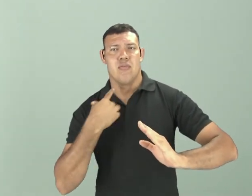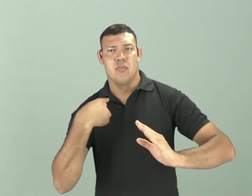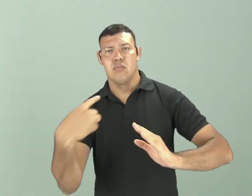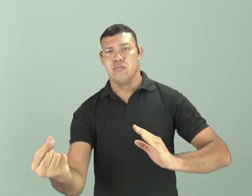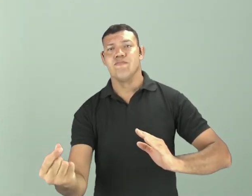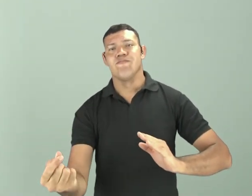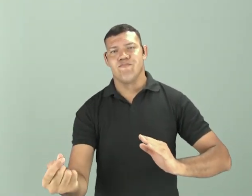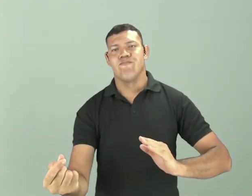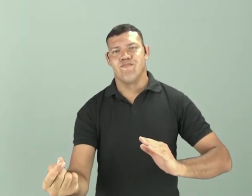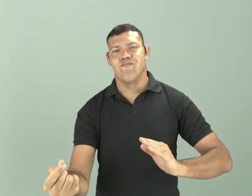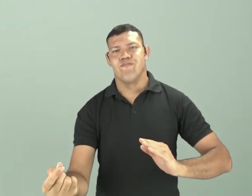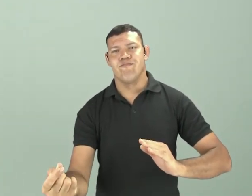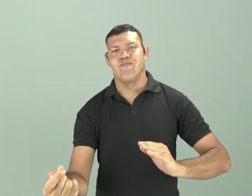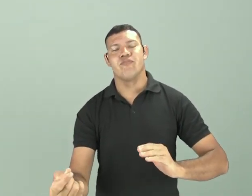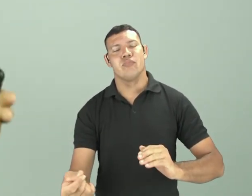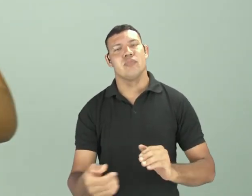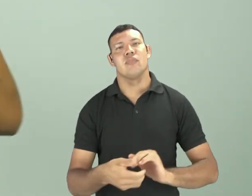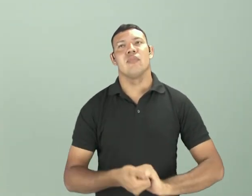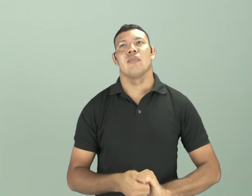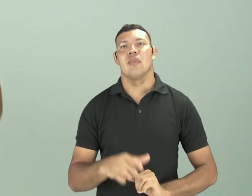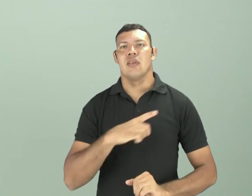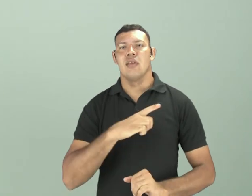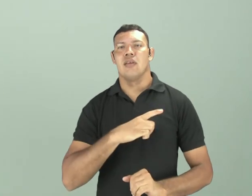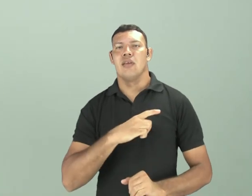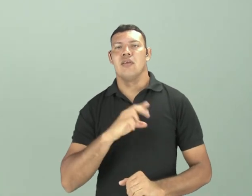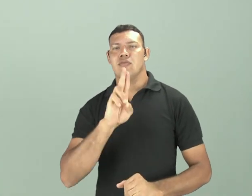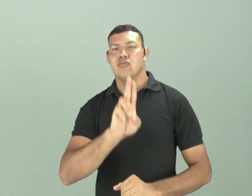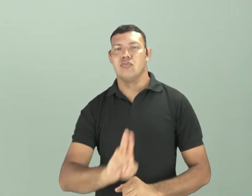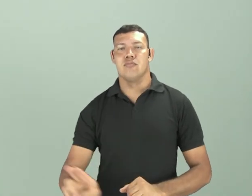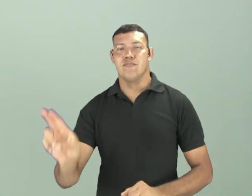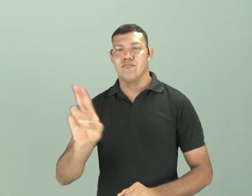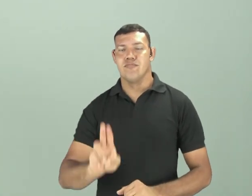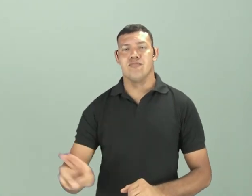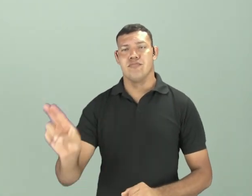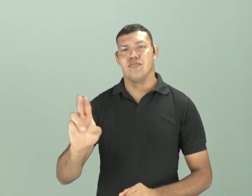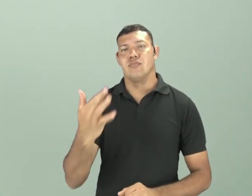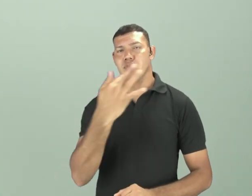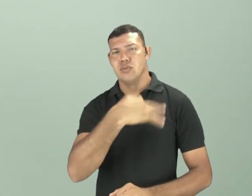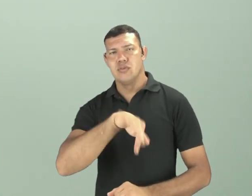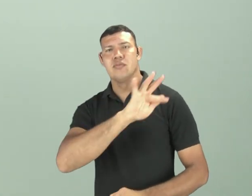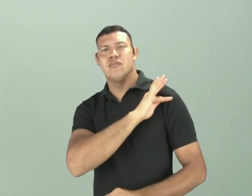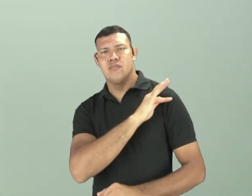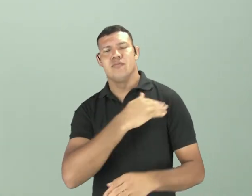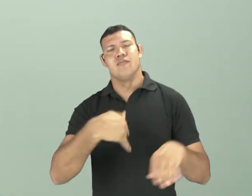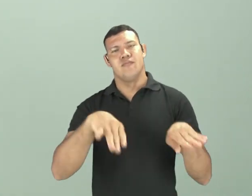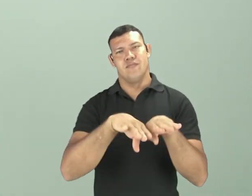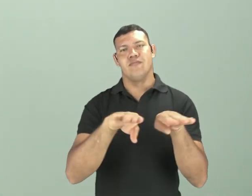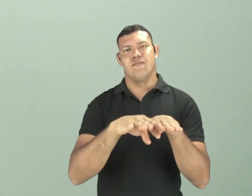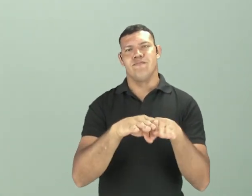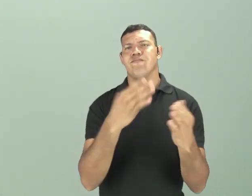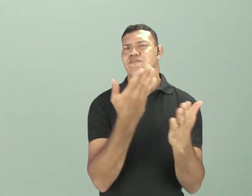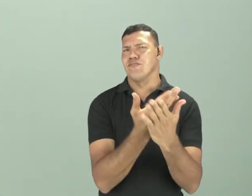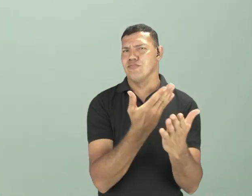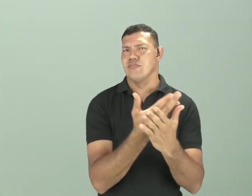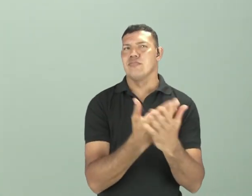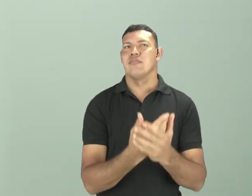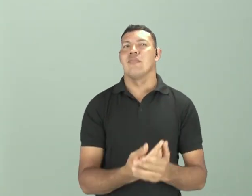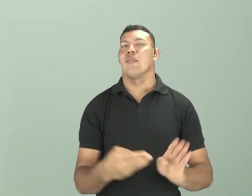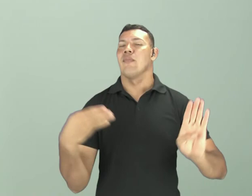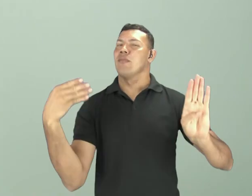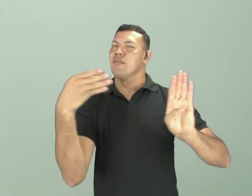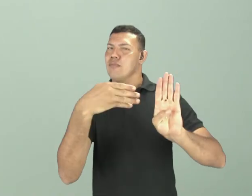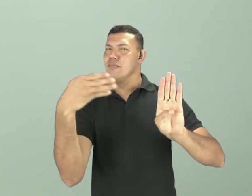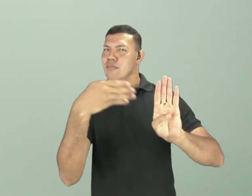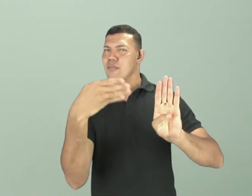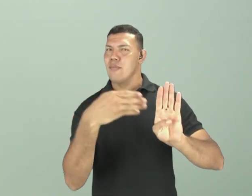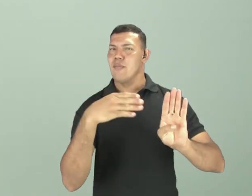E se Deus quiser, a uma universidade, uma faculdade. Estudem, não deixem de estudar, tá bom? No mais, acessem lá